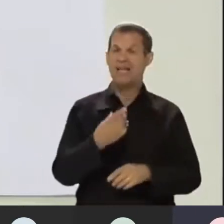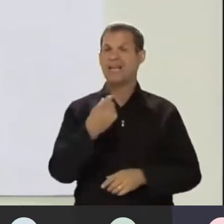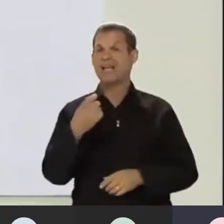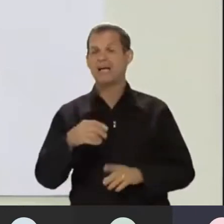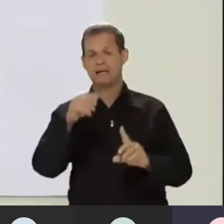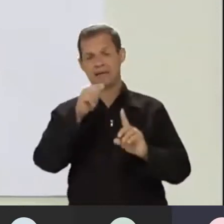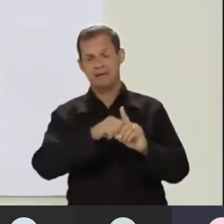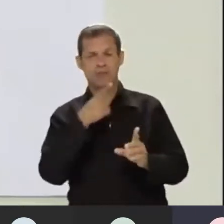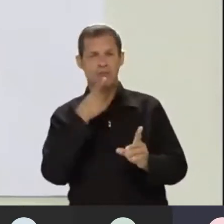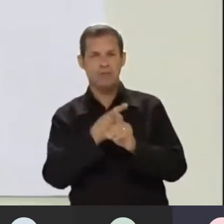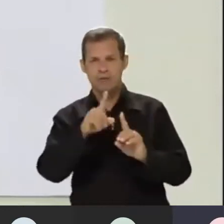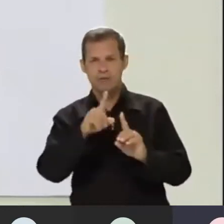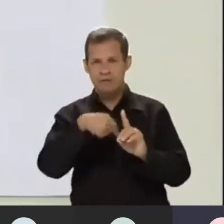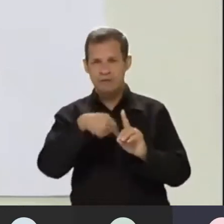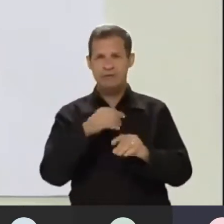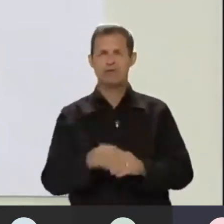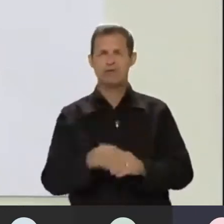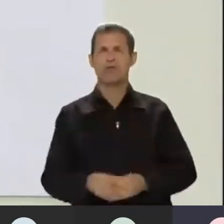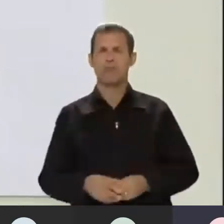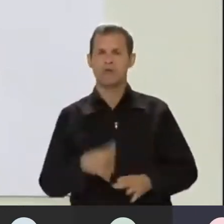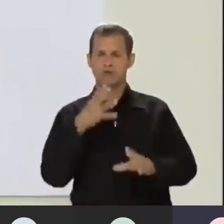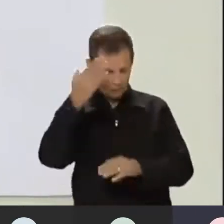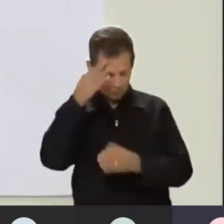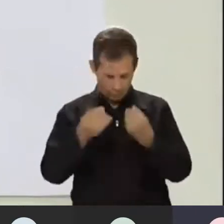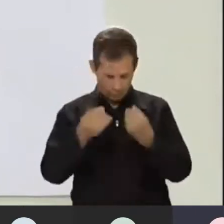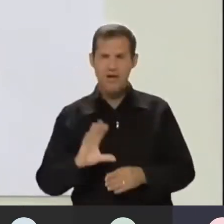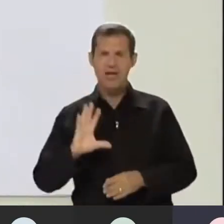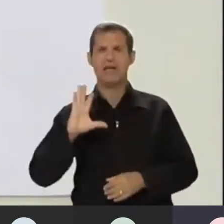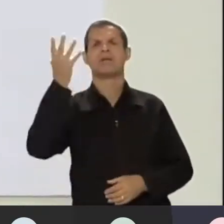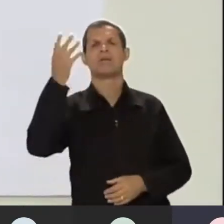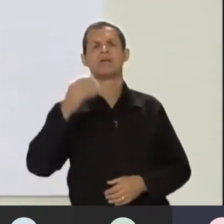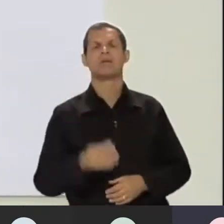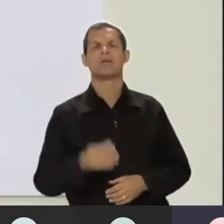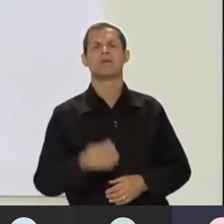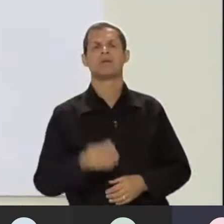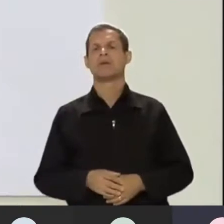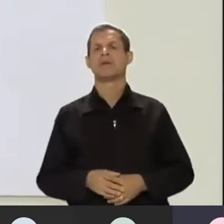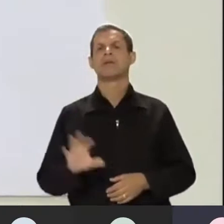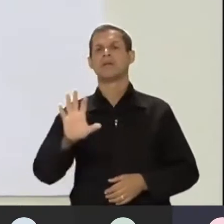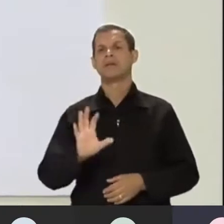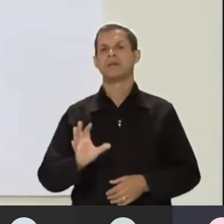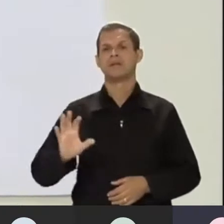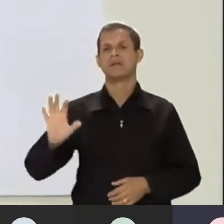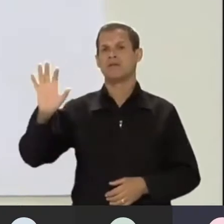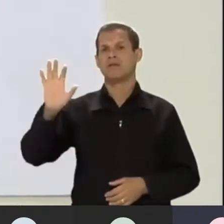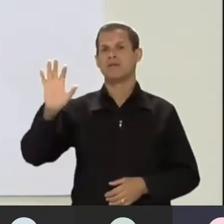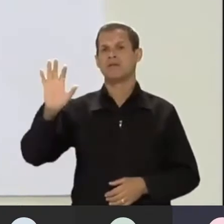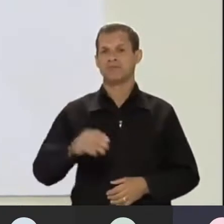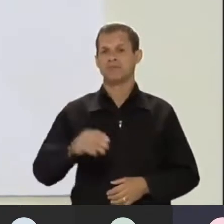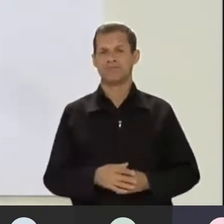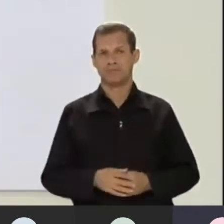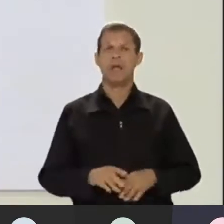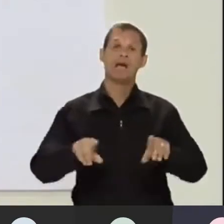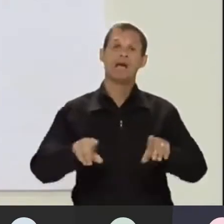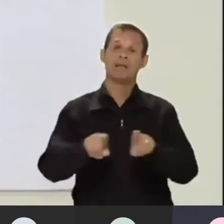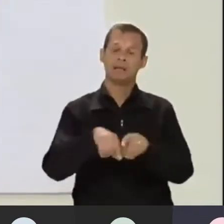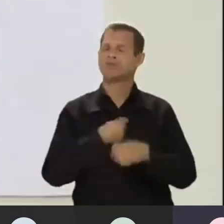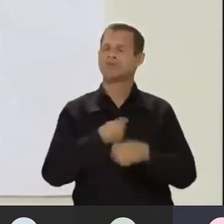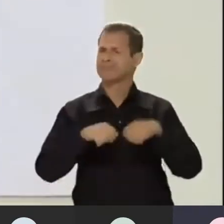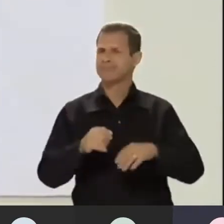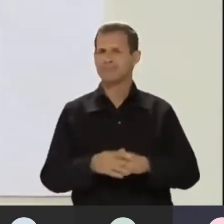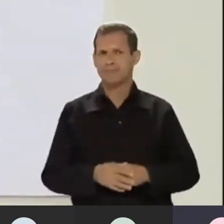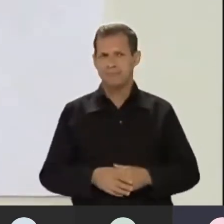em cada mês para se chegar depois numa média e entender como que é o clima daquela região, desculpe. E nós